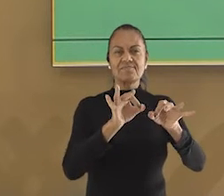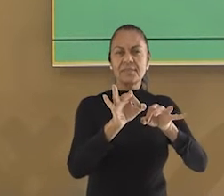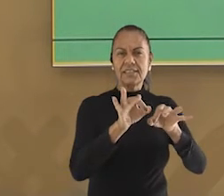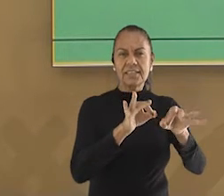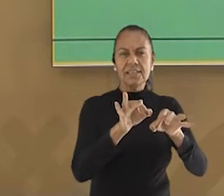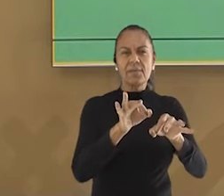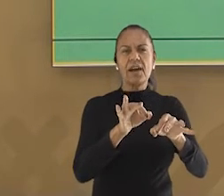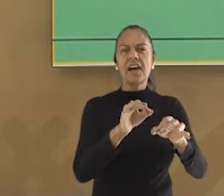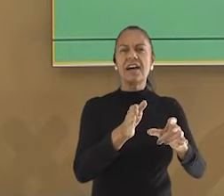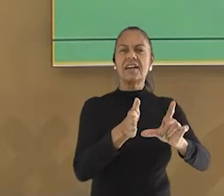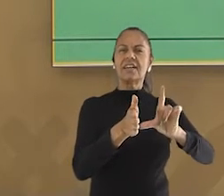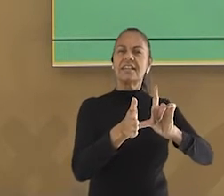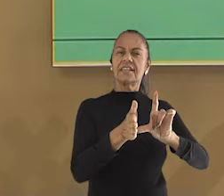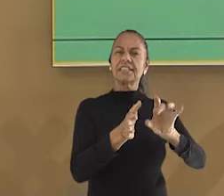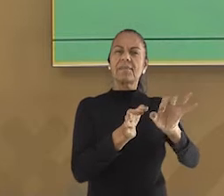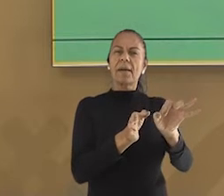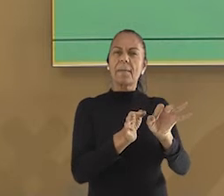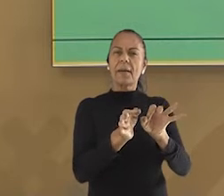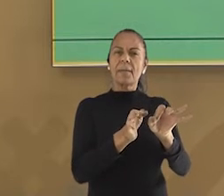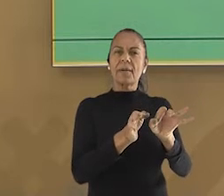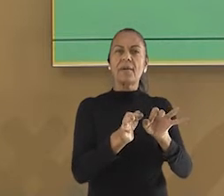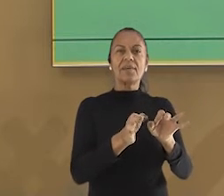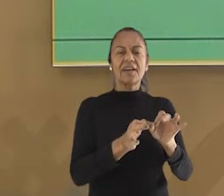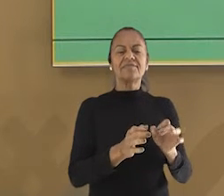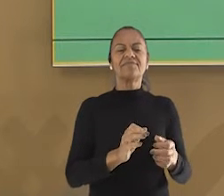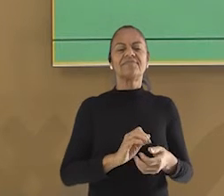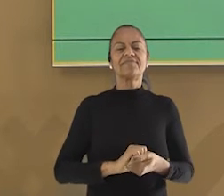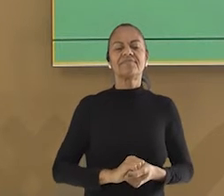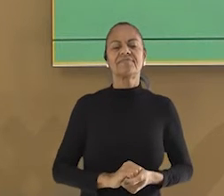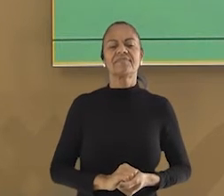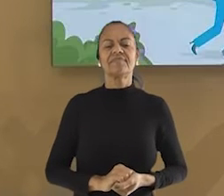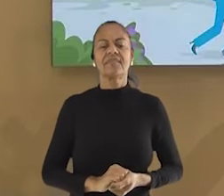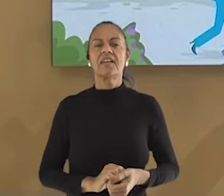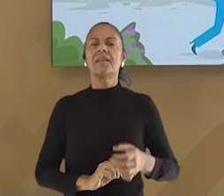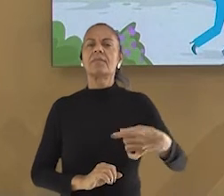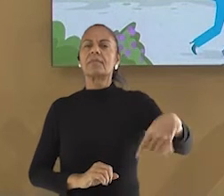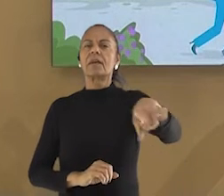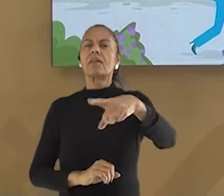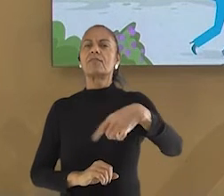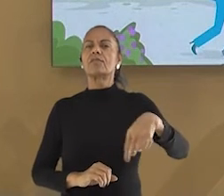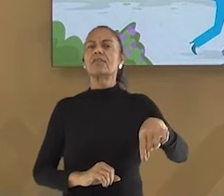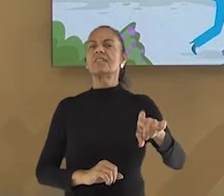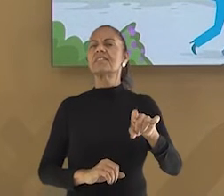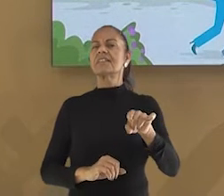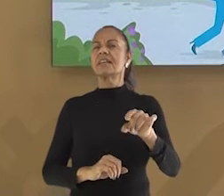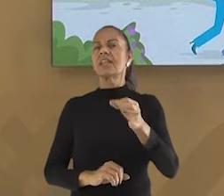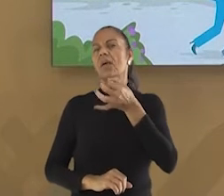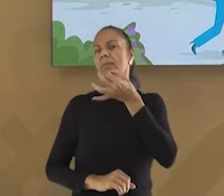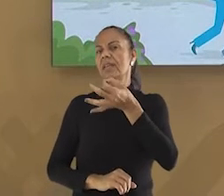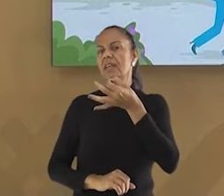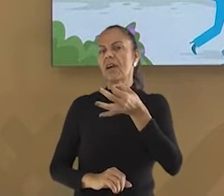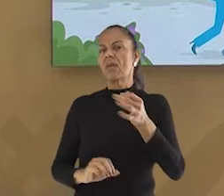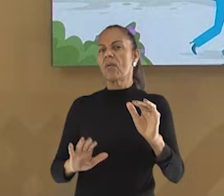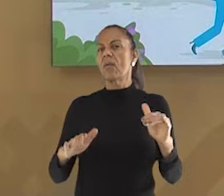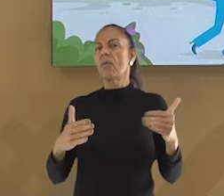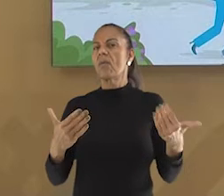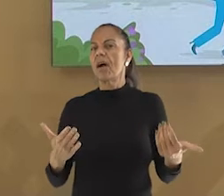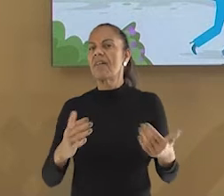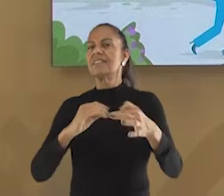e pensadas para serem funcionais. E para você, como seria sua cidade